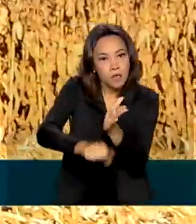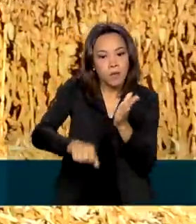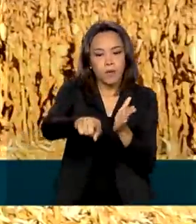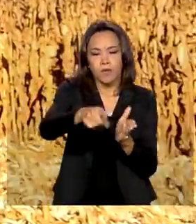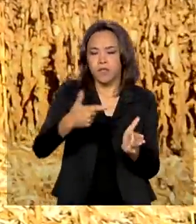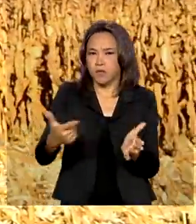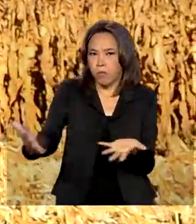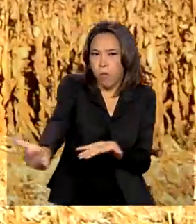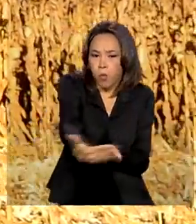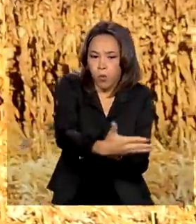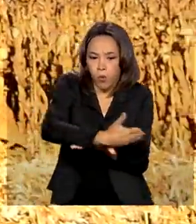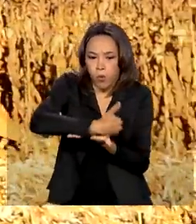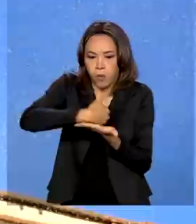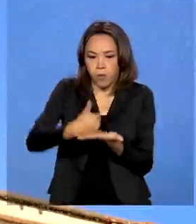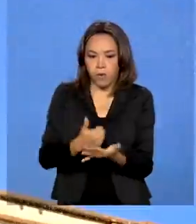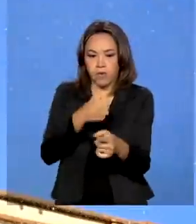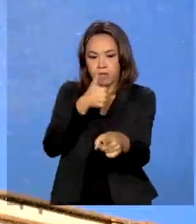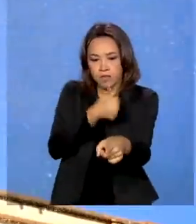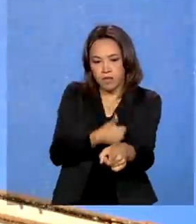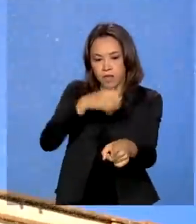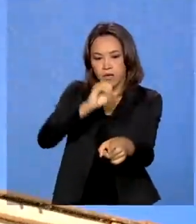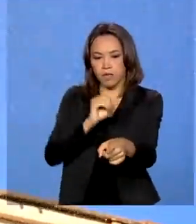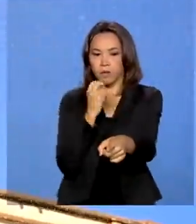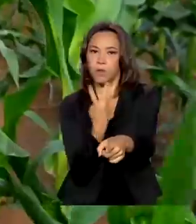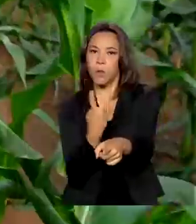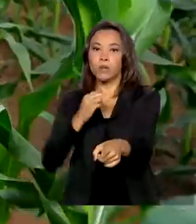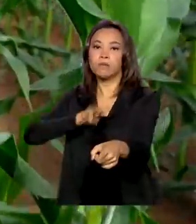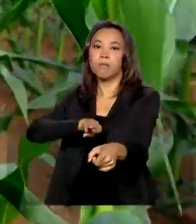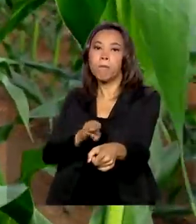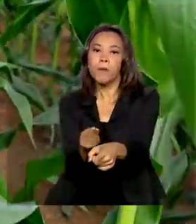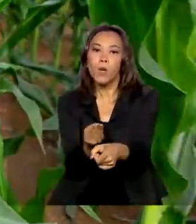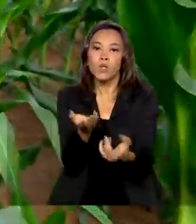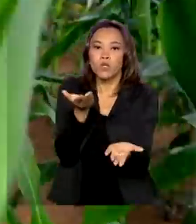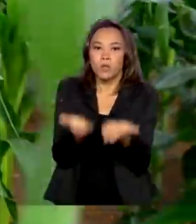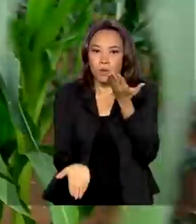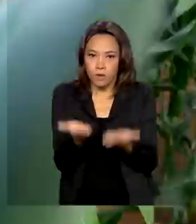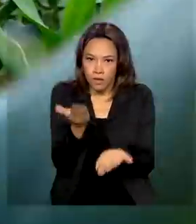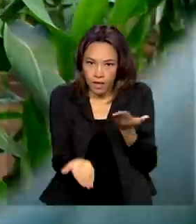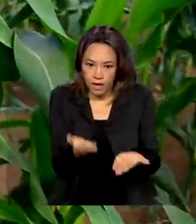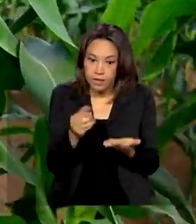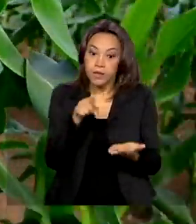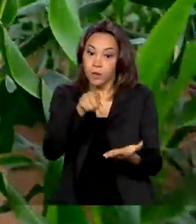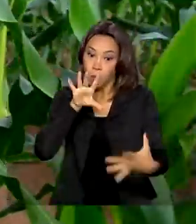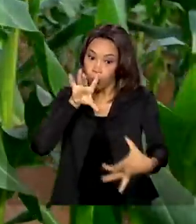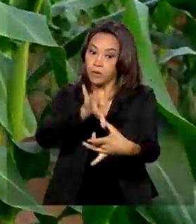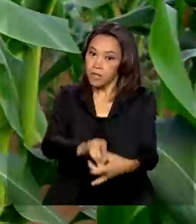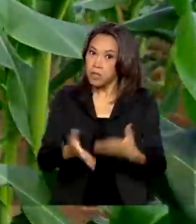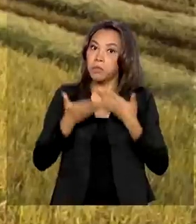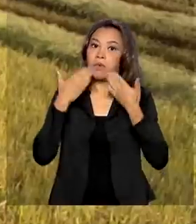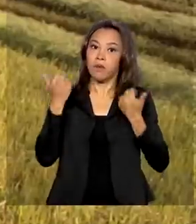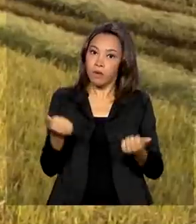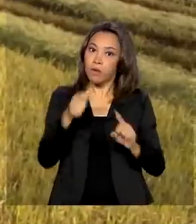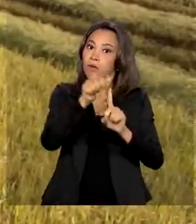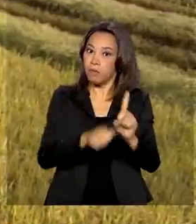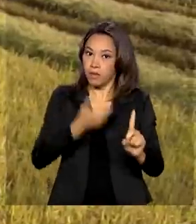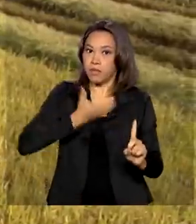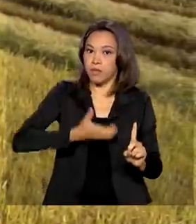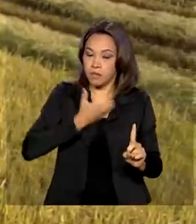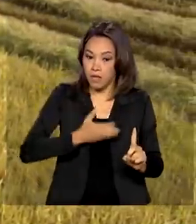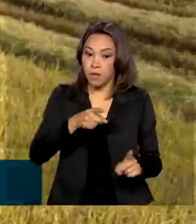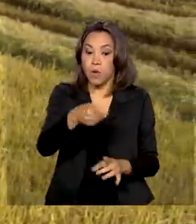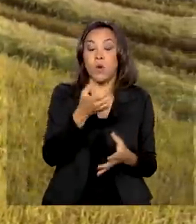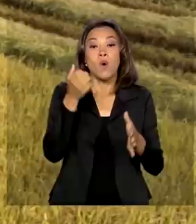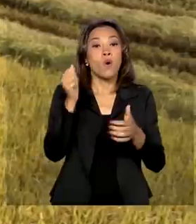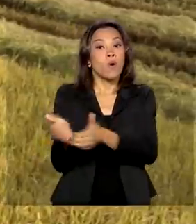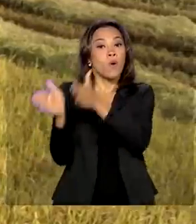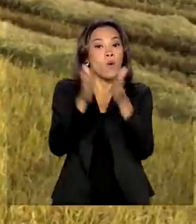está estimada em 102 milhões de toneladas para essa cultura o cenário hídrico melhorou em dezembro no caso do